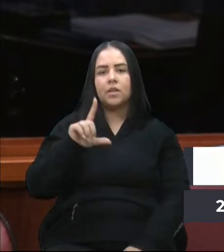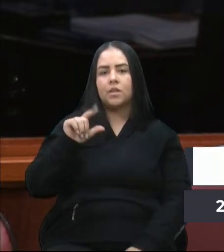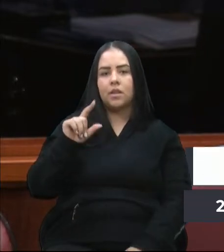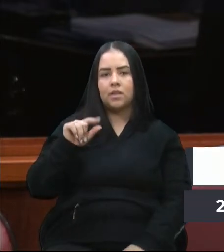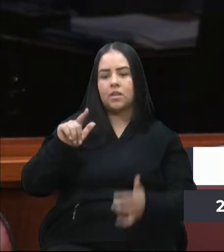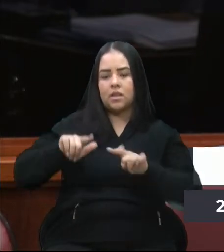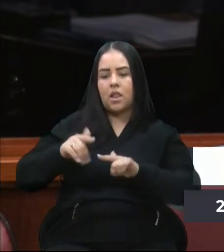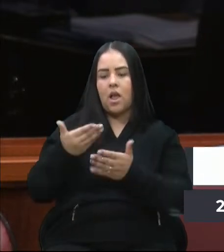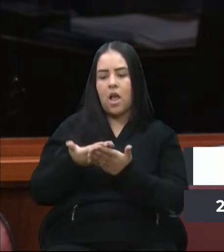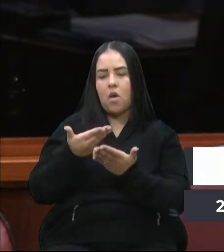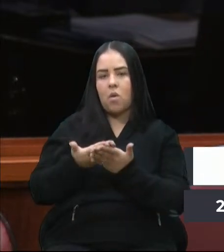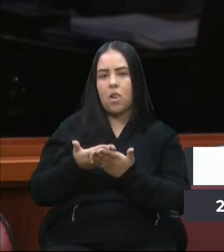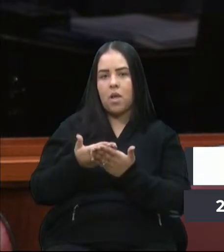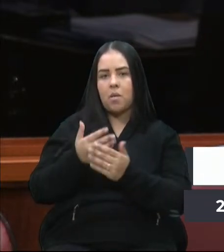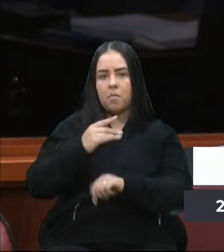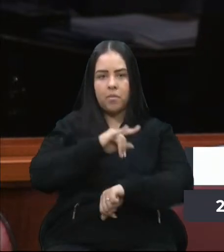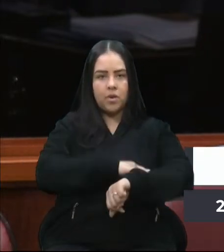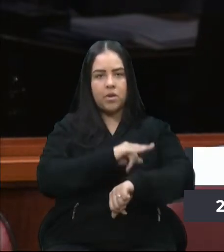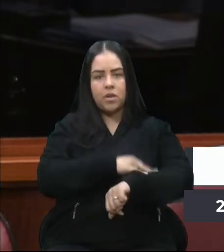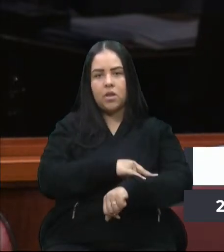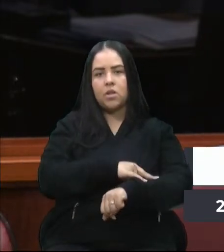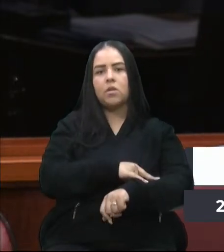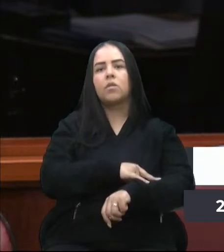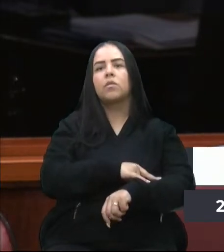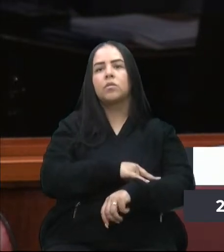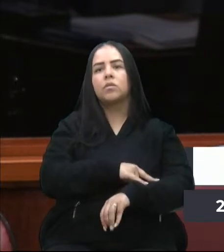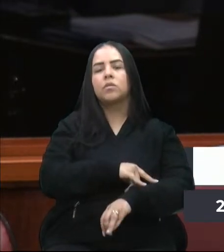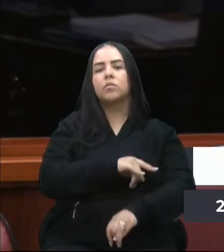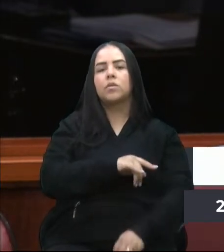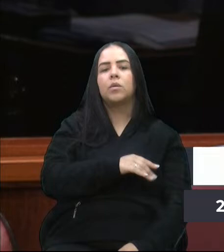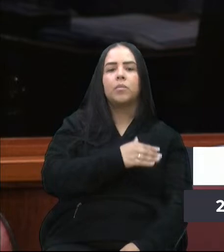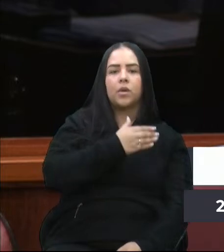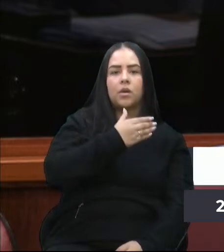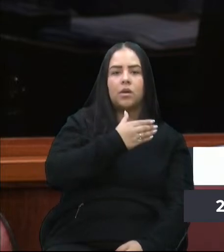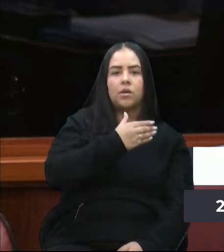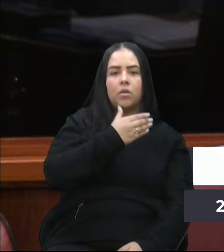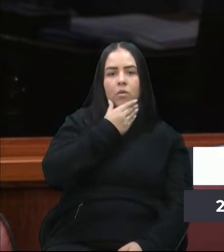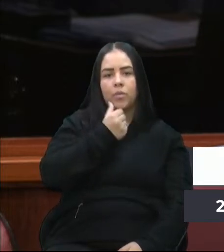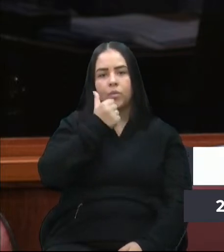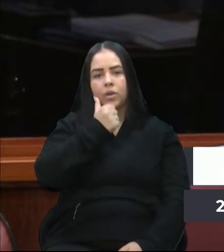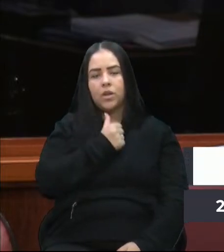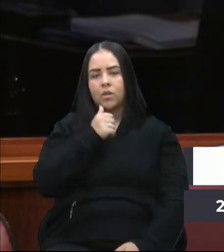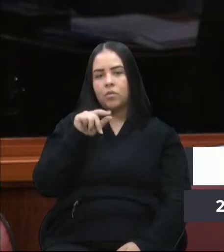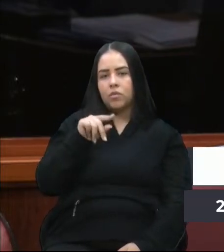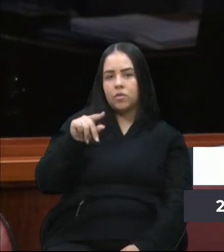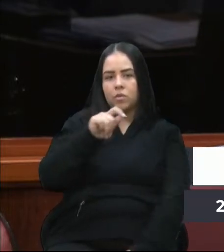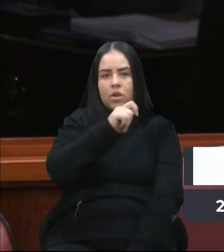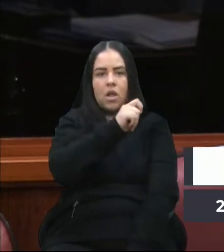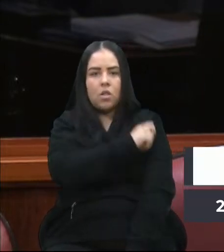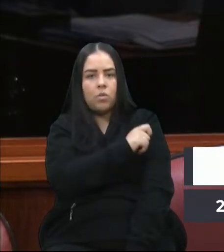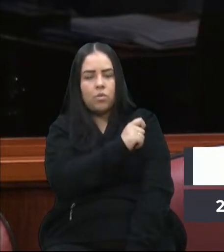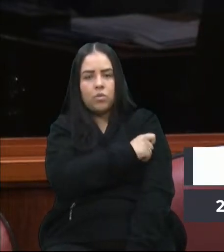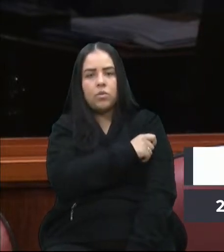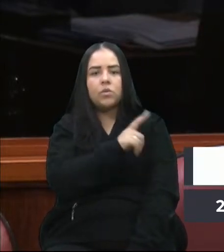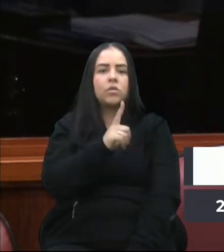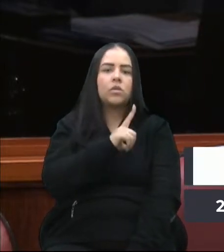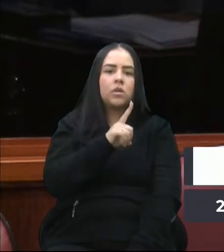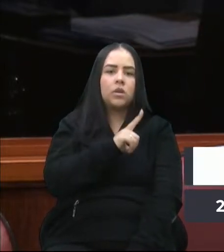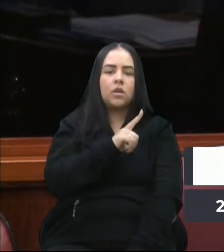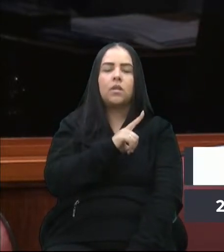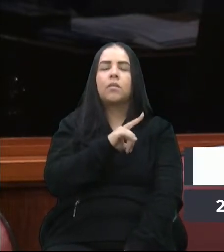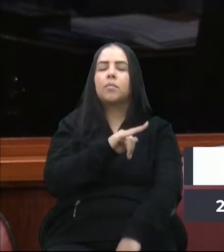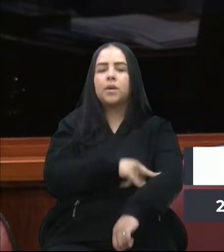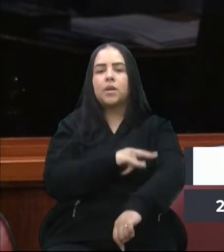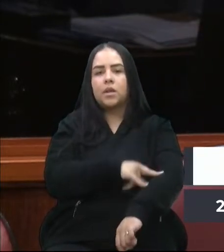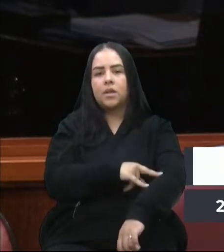aula. Banheiros para feminino, masculino para professores e alunos. Banheiros para PNE, independentes,